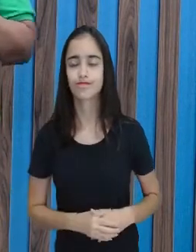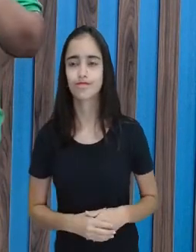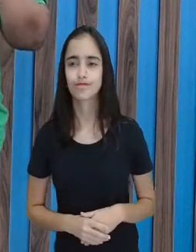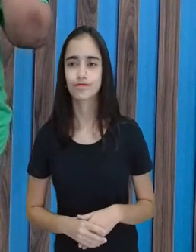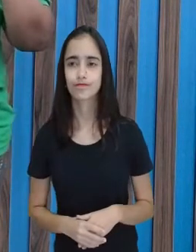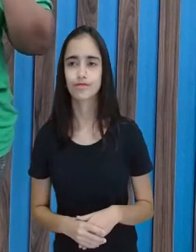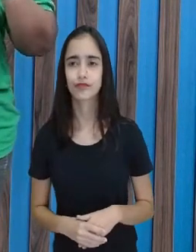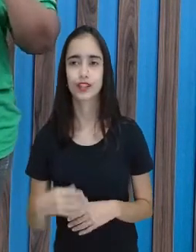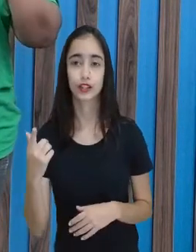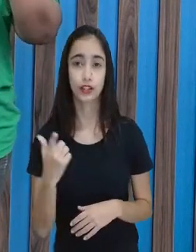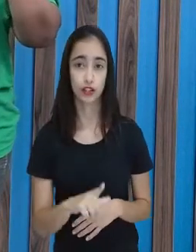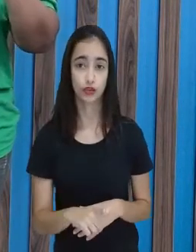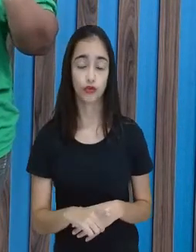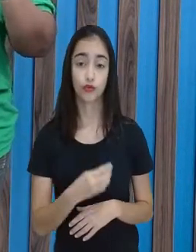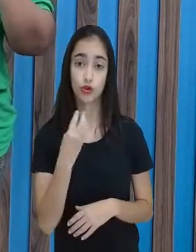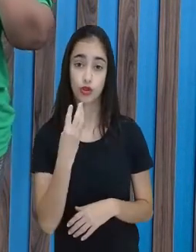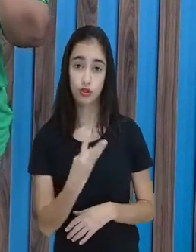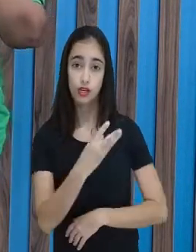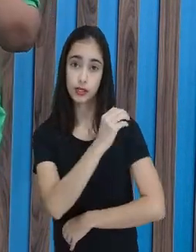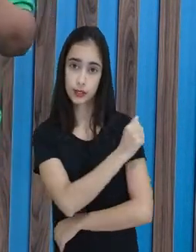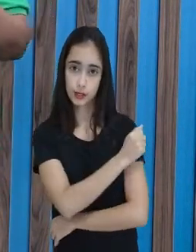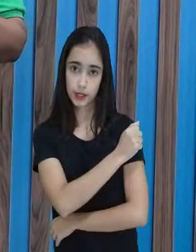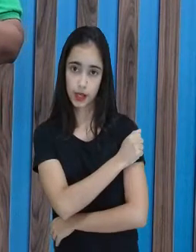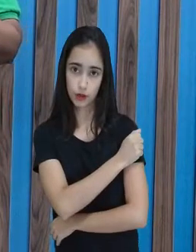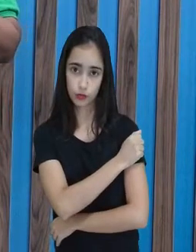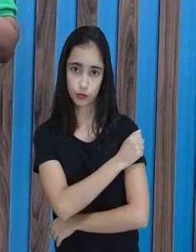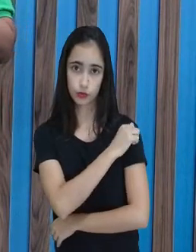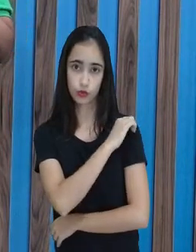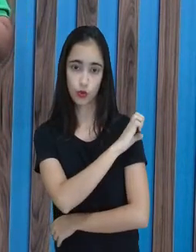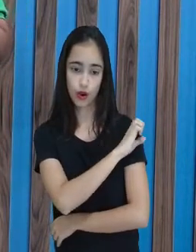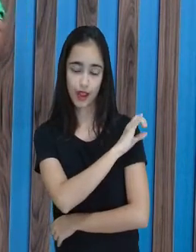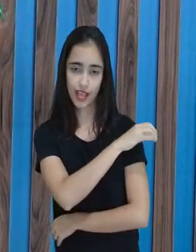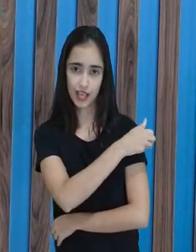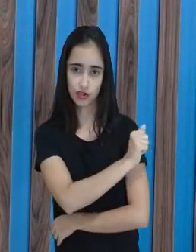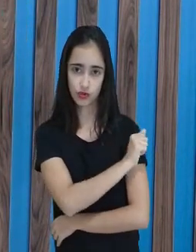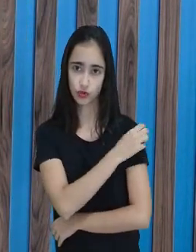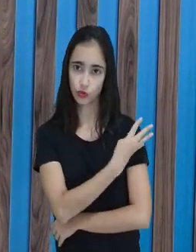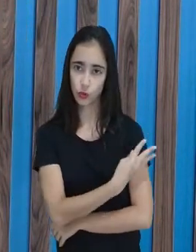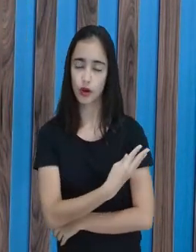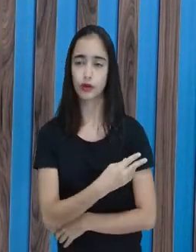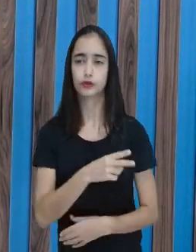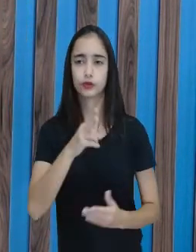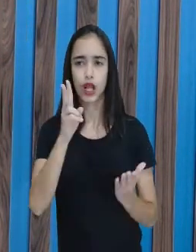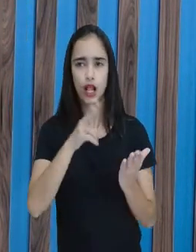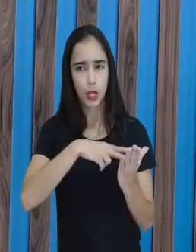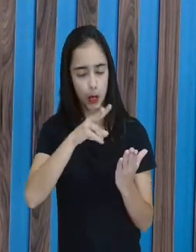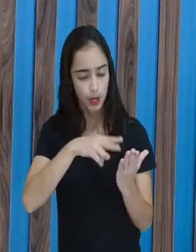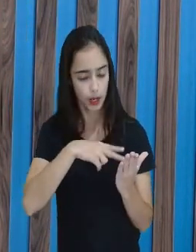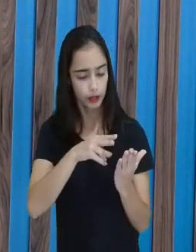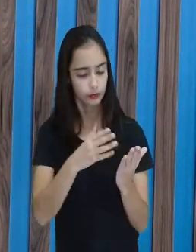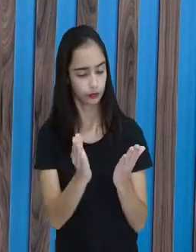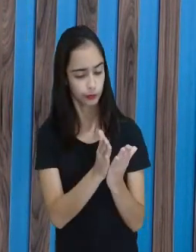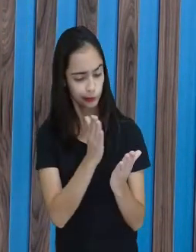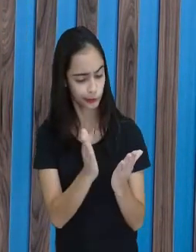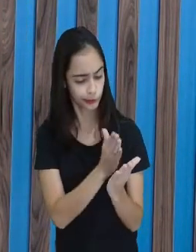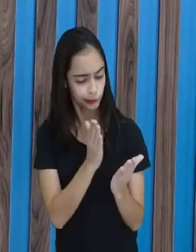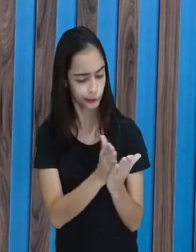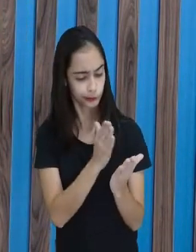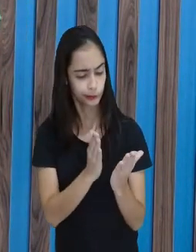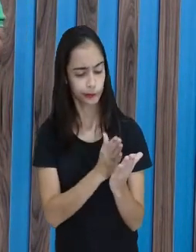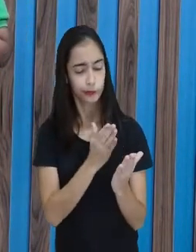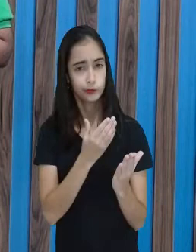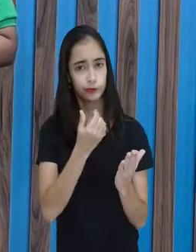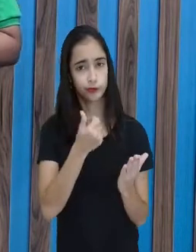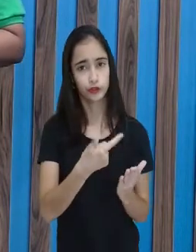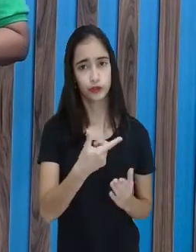problema. 3 alunos do EJA 4 estão lendo o livro com 260 páginas, que a professora